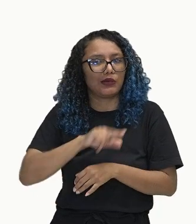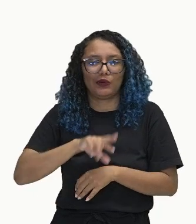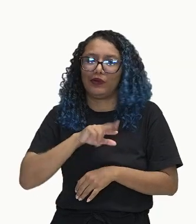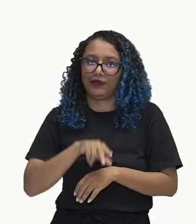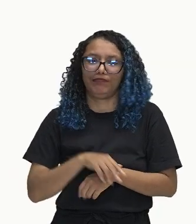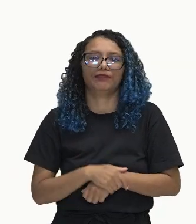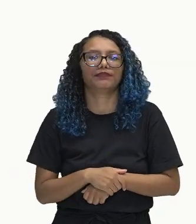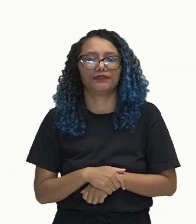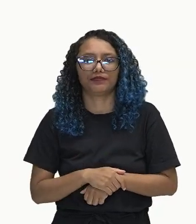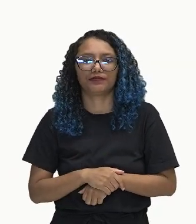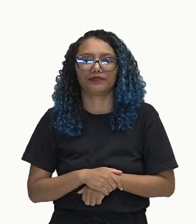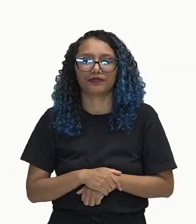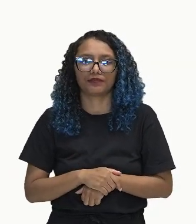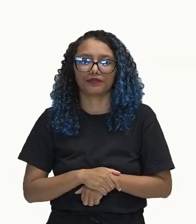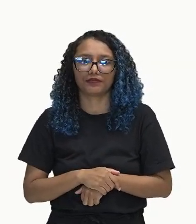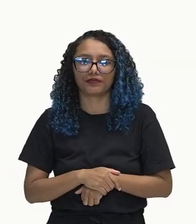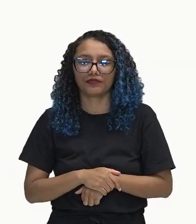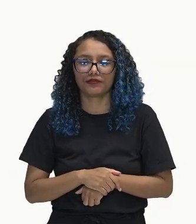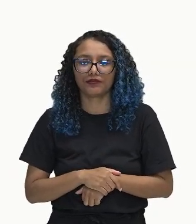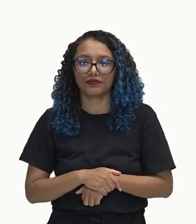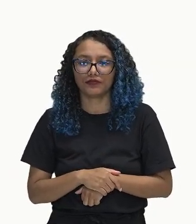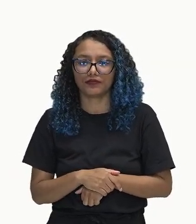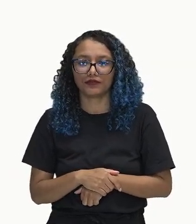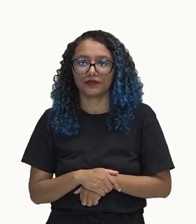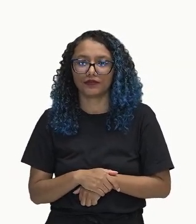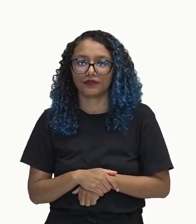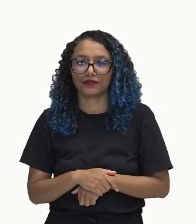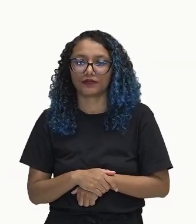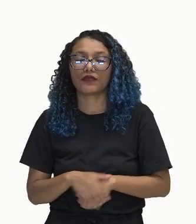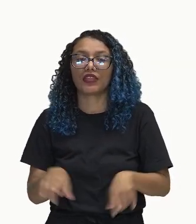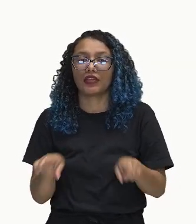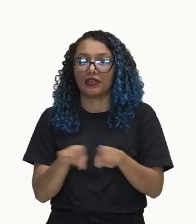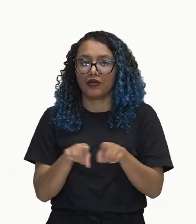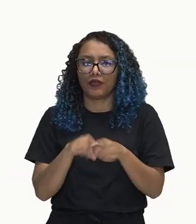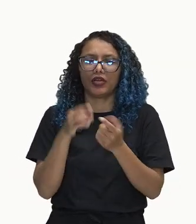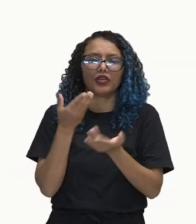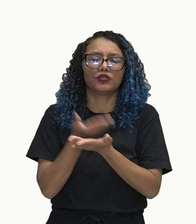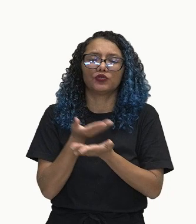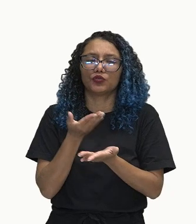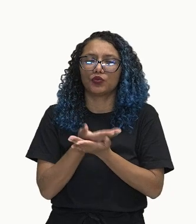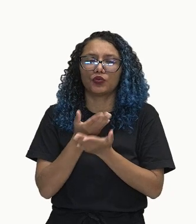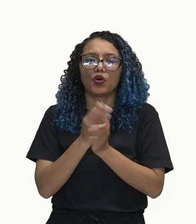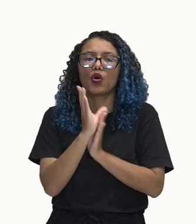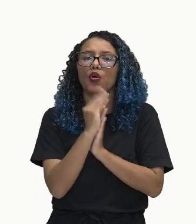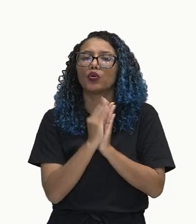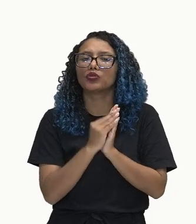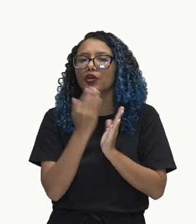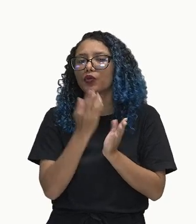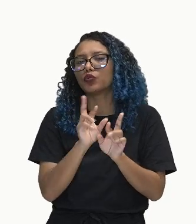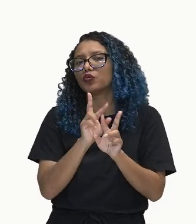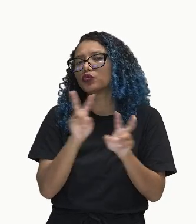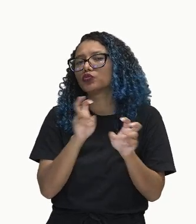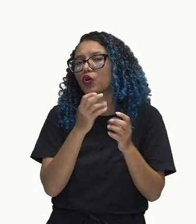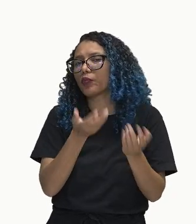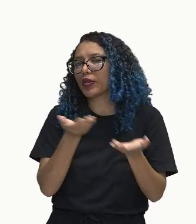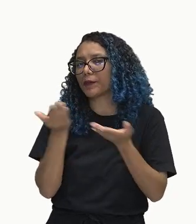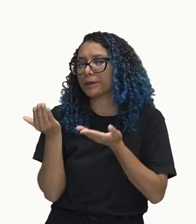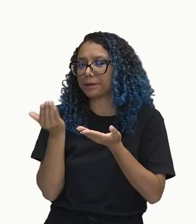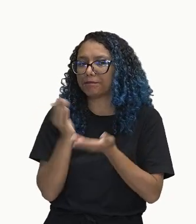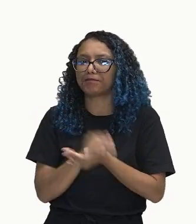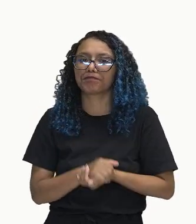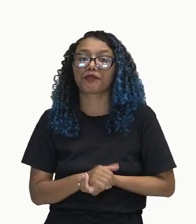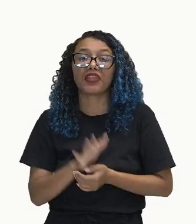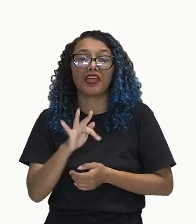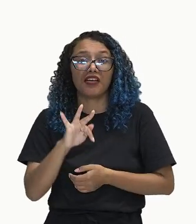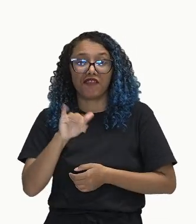bom? Beleza. A gente também estudou aqui nessa unidade algumas